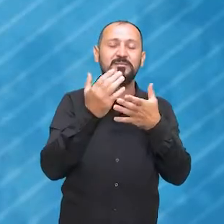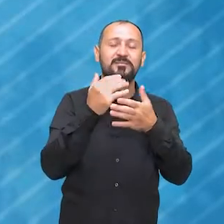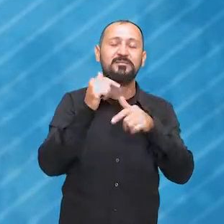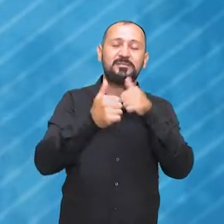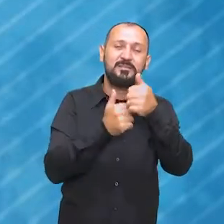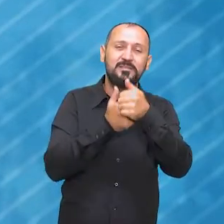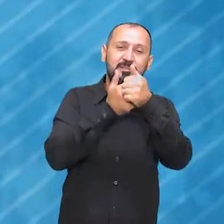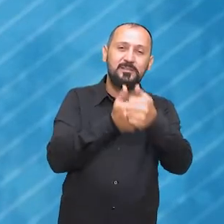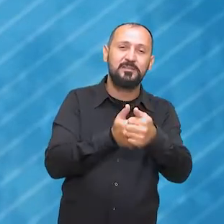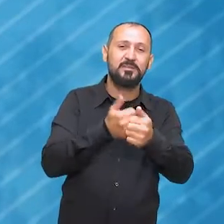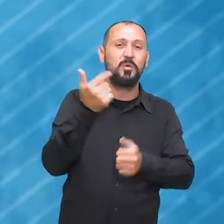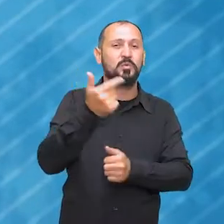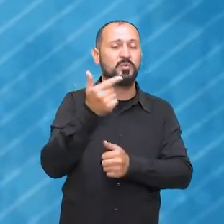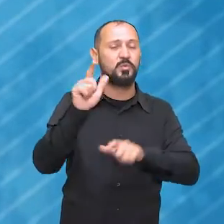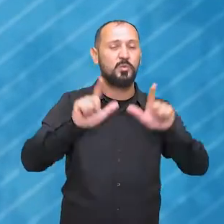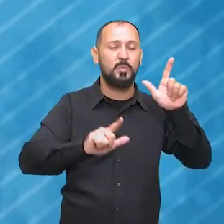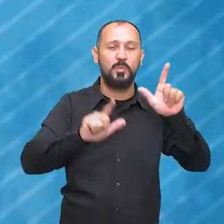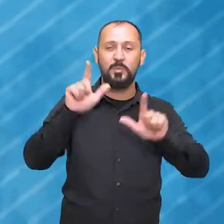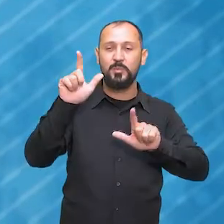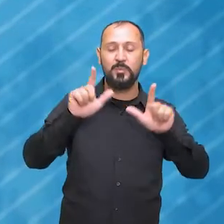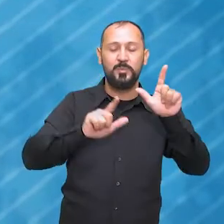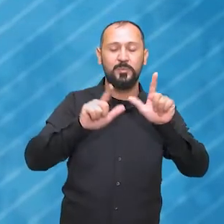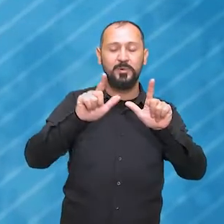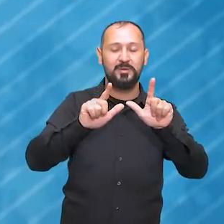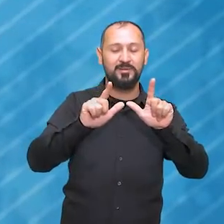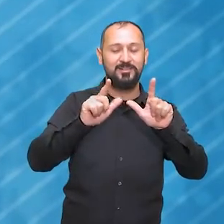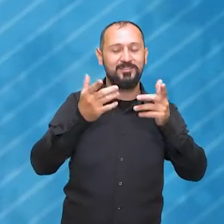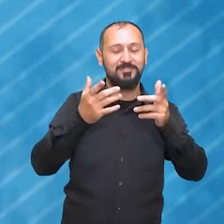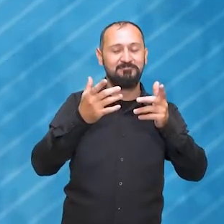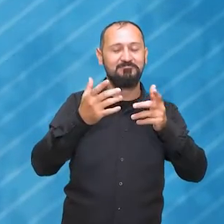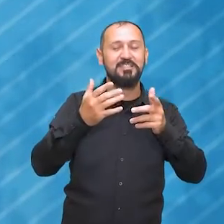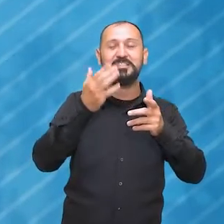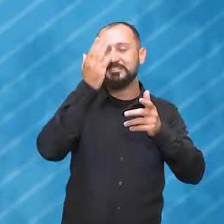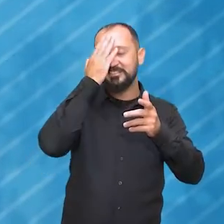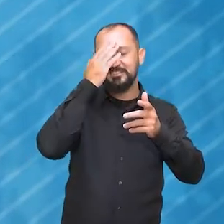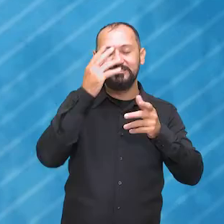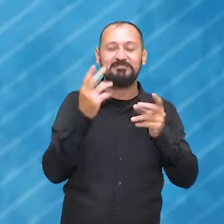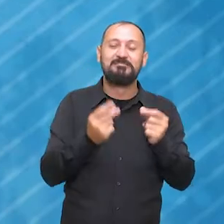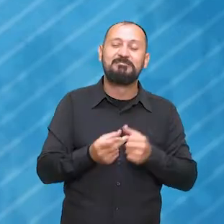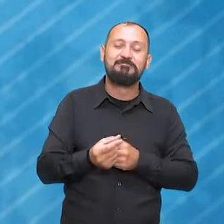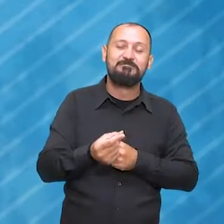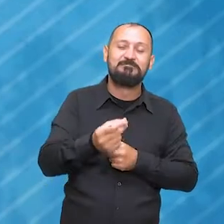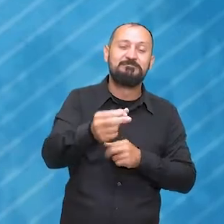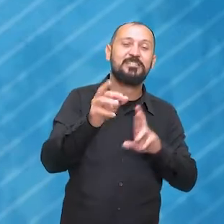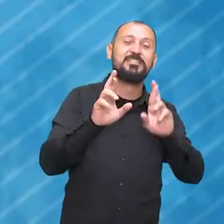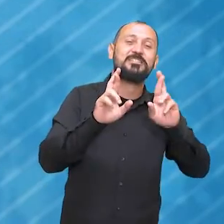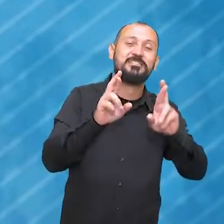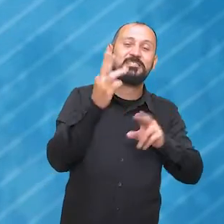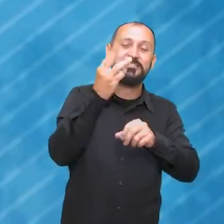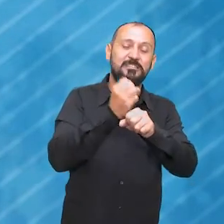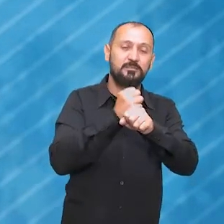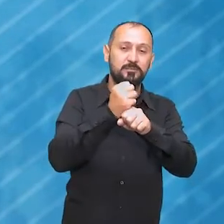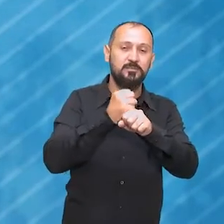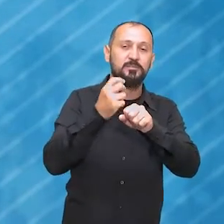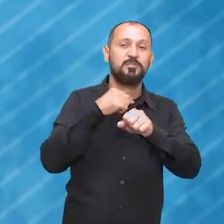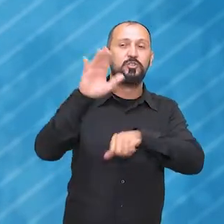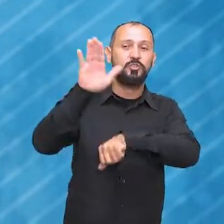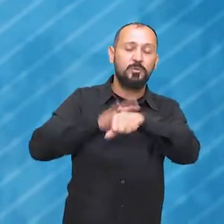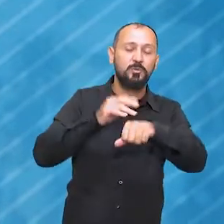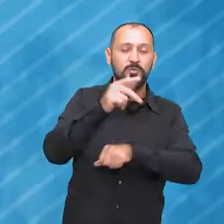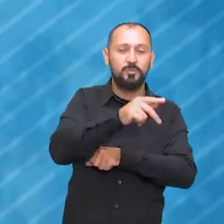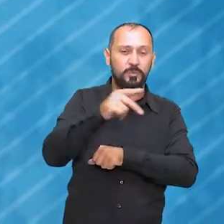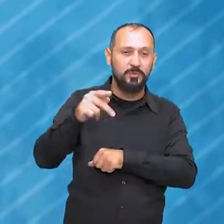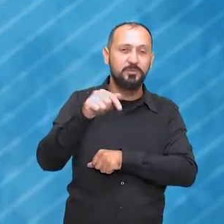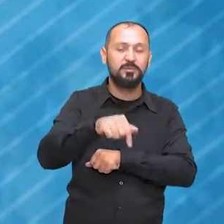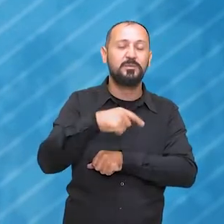Silvia, eu que te agradeço, parabenizo novamente pela condução. Sei que esse é só o 2º programa, que ele seja duradouro e que a gente